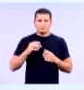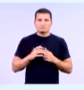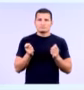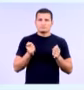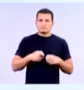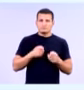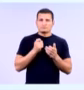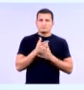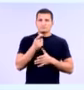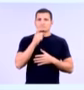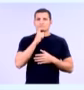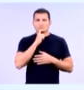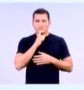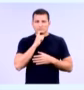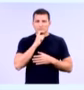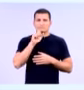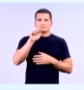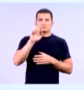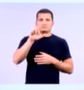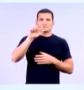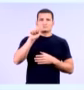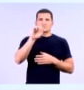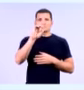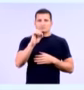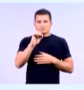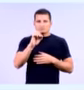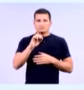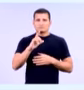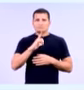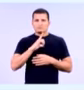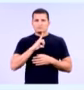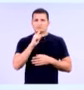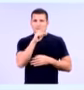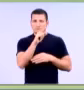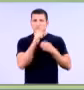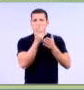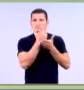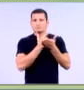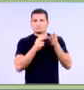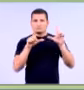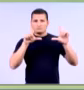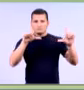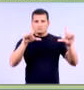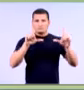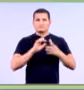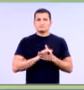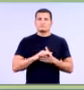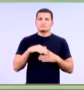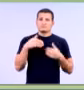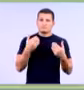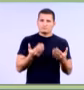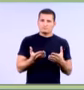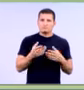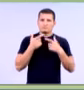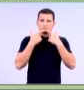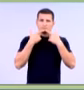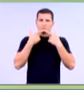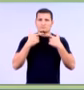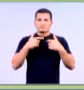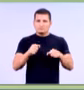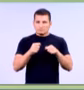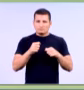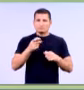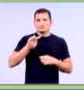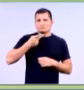gelo gelado lá nesse lugar, estão lá no cartaz, né? Quando a gente emprega, então, a linguagem falada ou